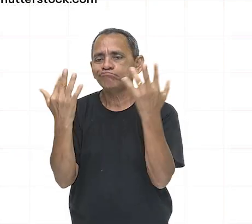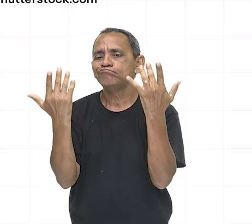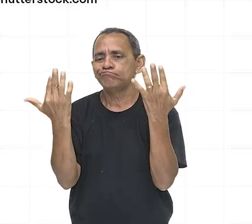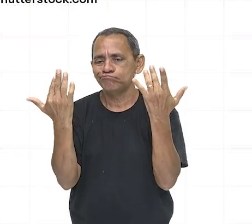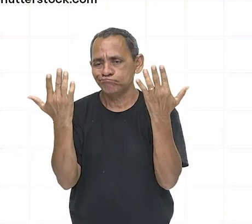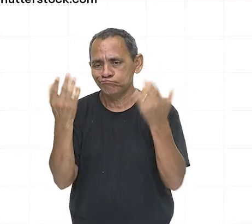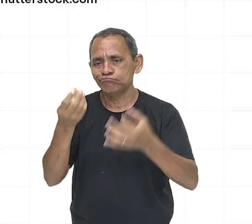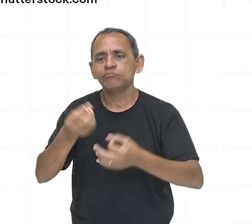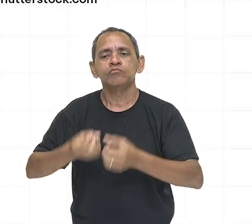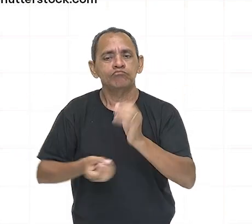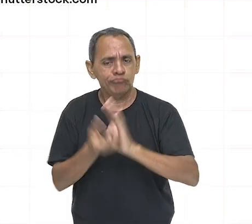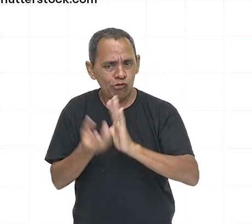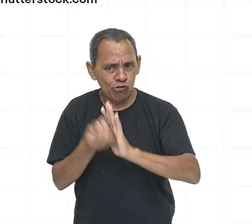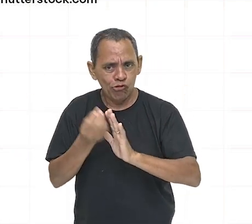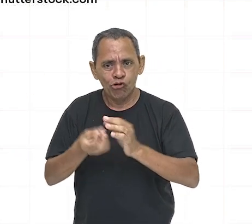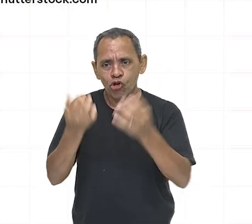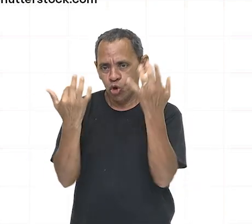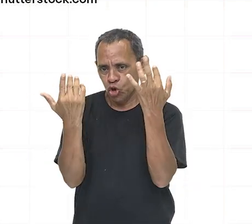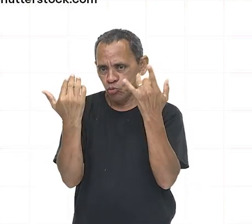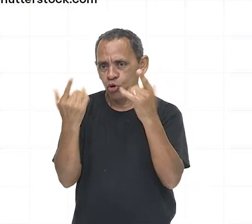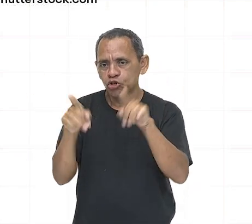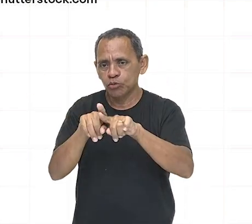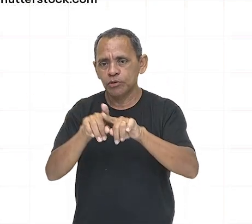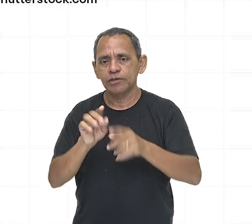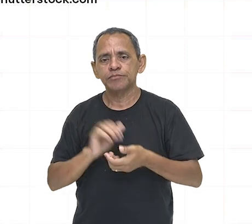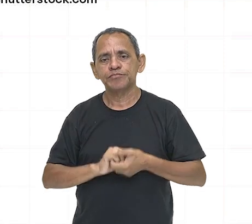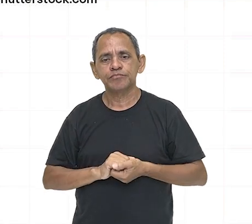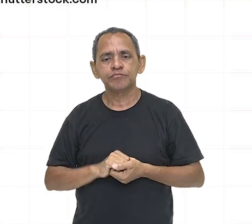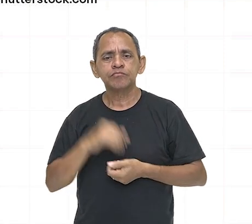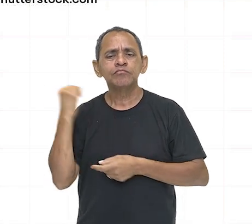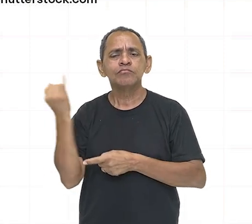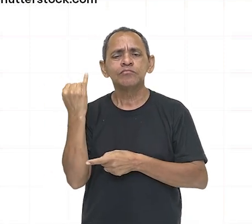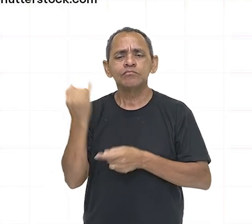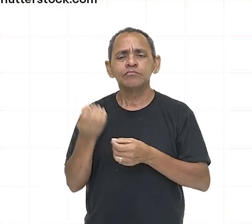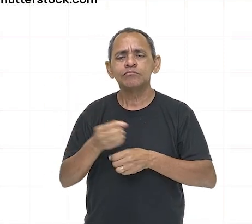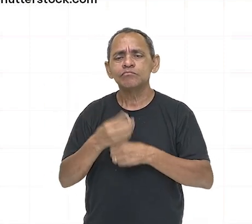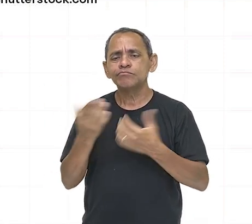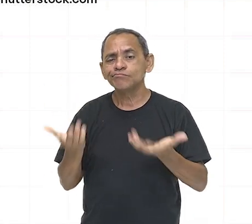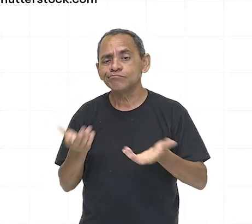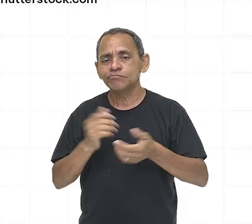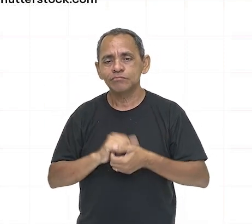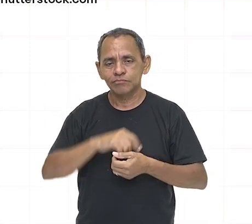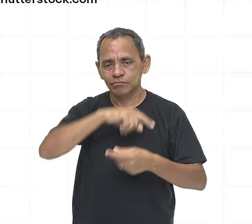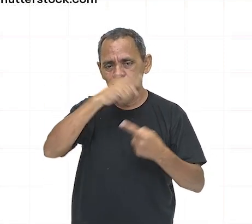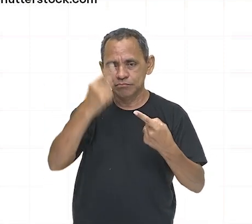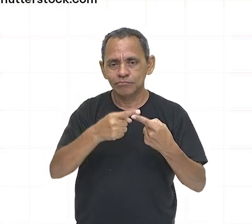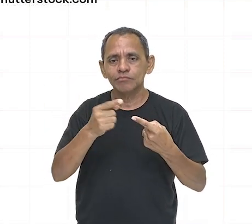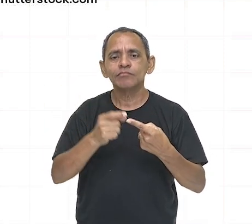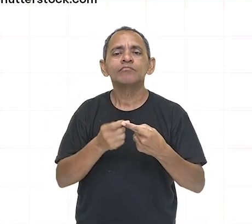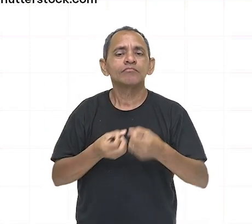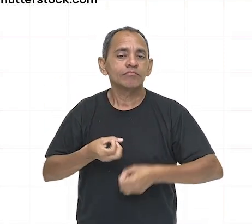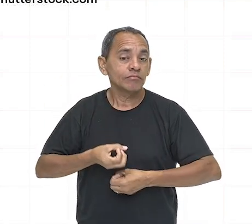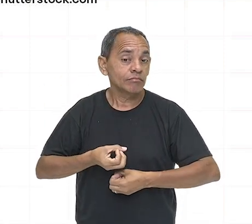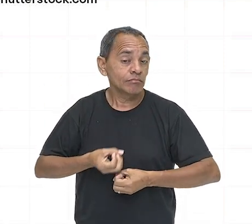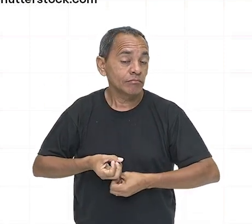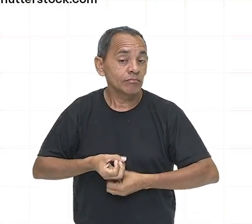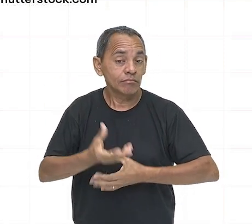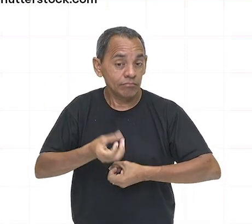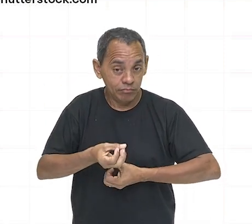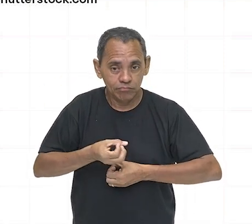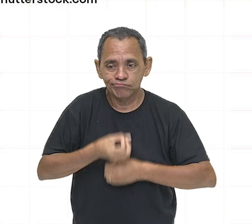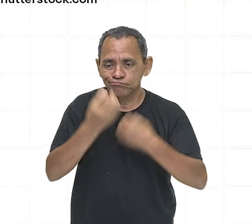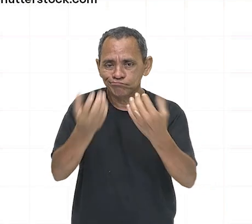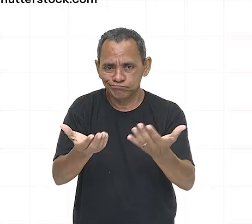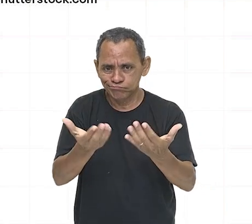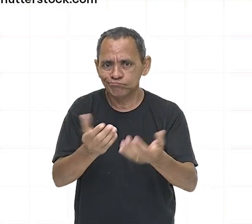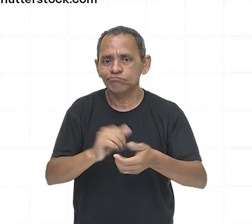a gente conhece. Qual é a importância do setor primário? Ele fornece matérias-primas